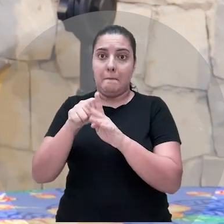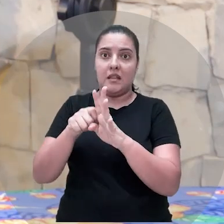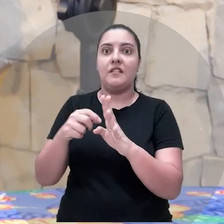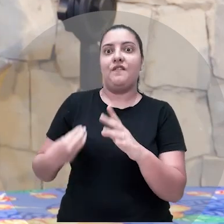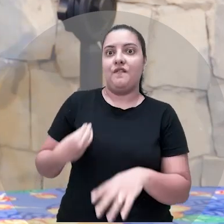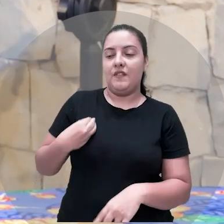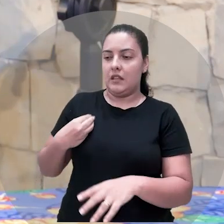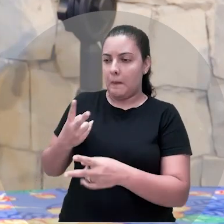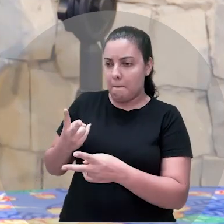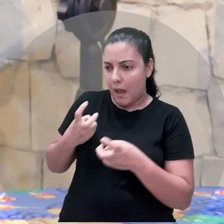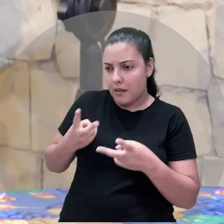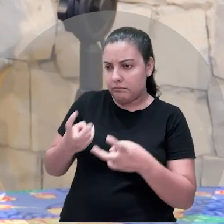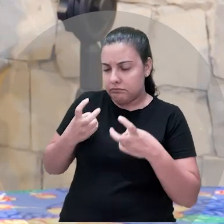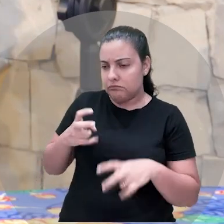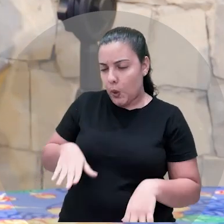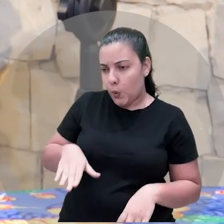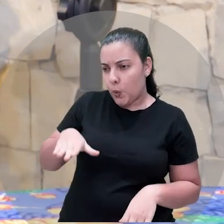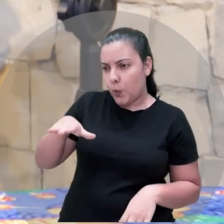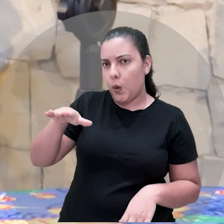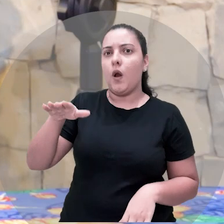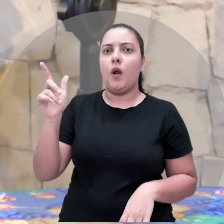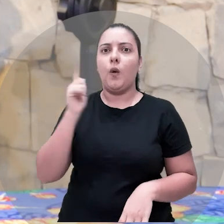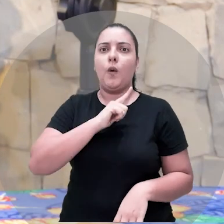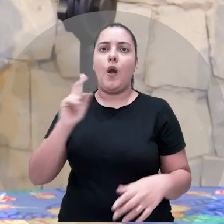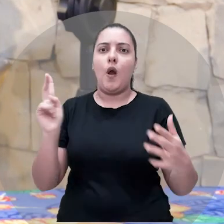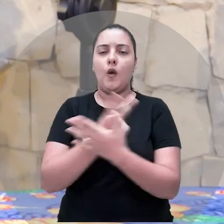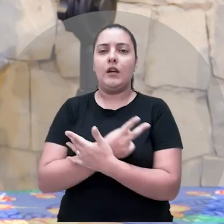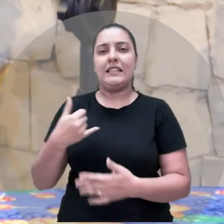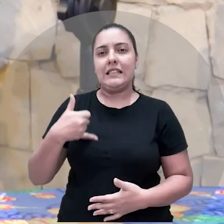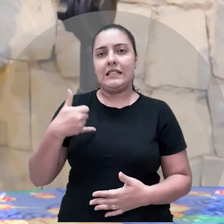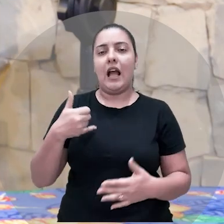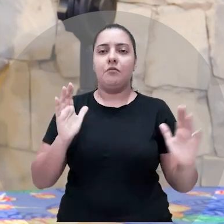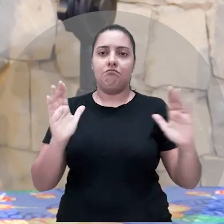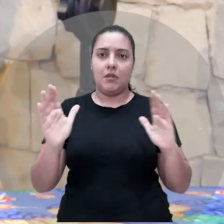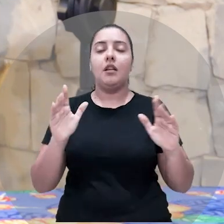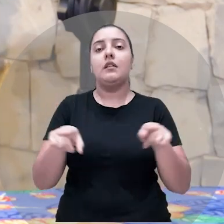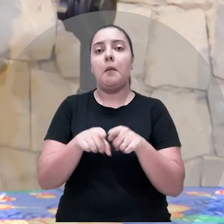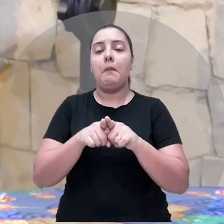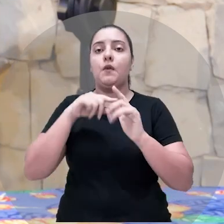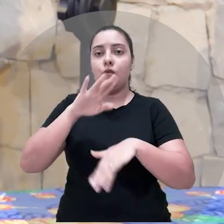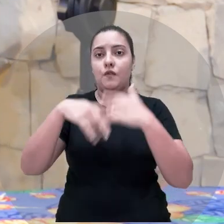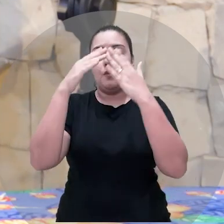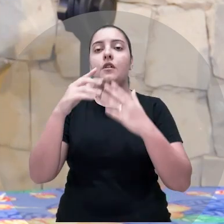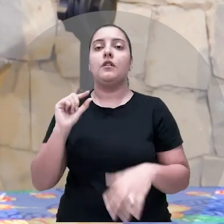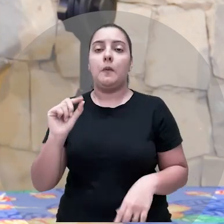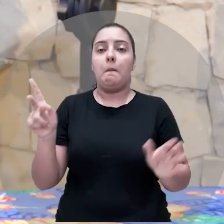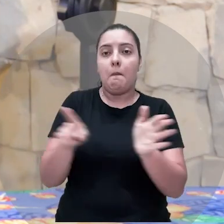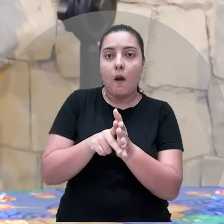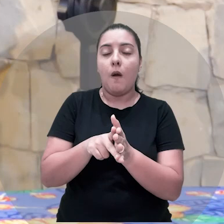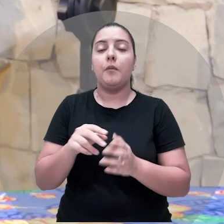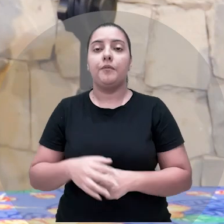nos primeiros meses de vida em que essa observação ela é de acordo com a faixa etária da criança e o desenvolvimento